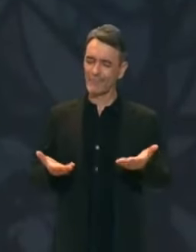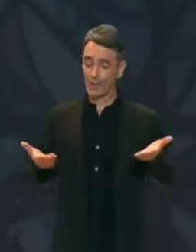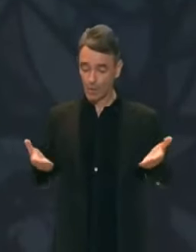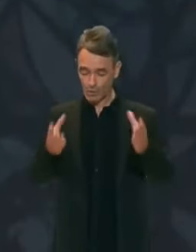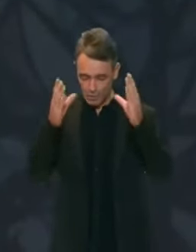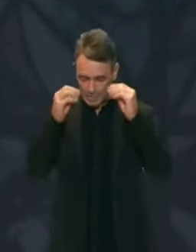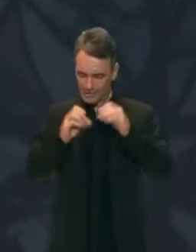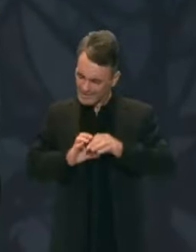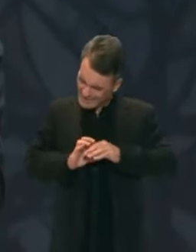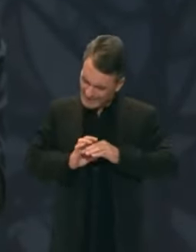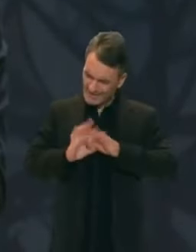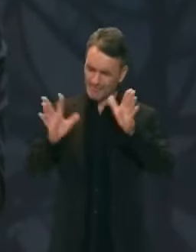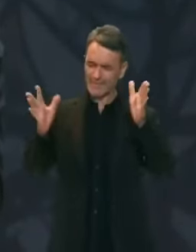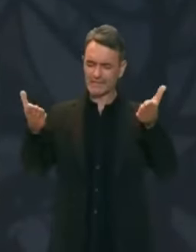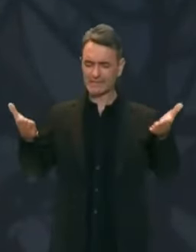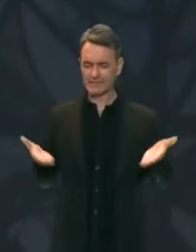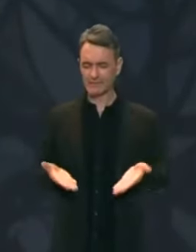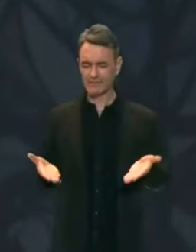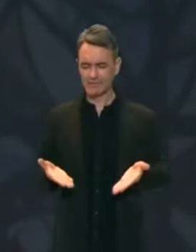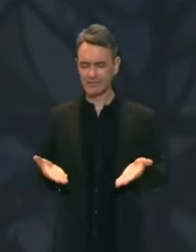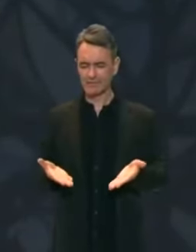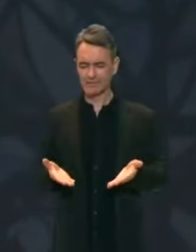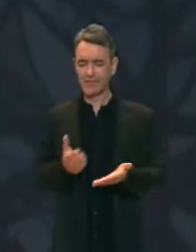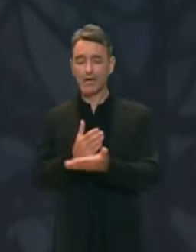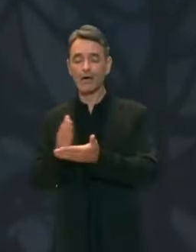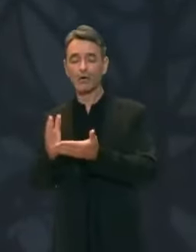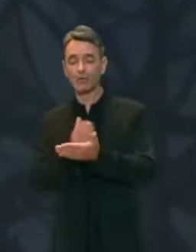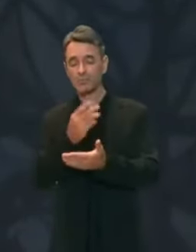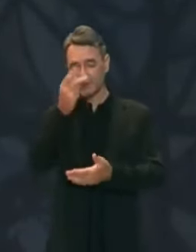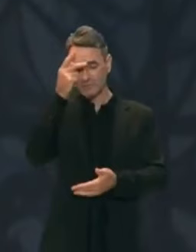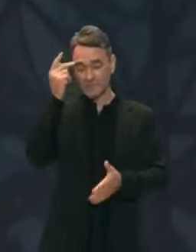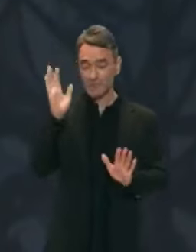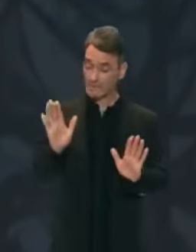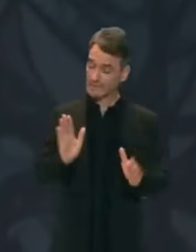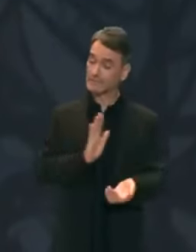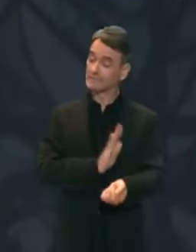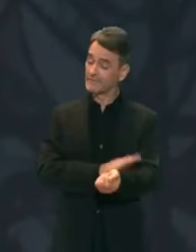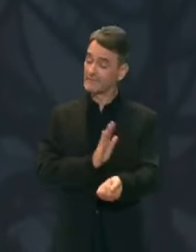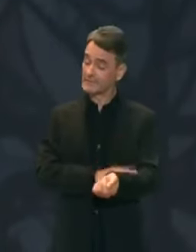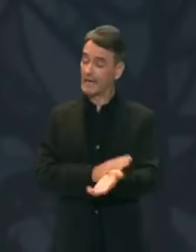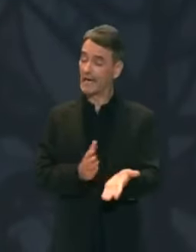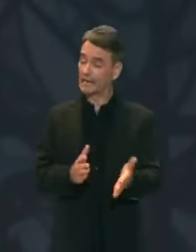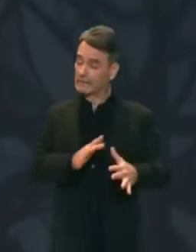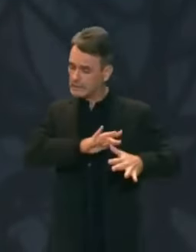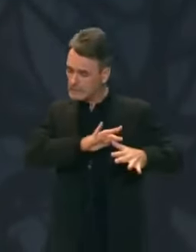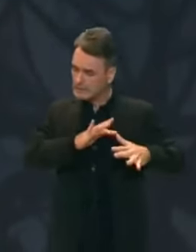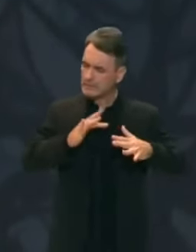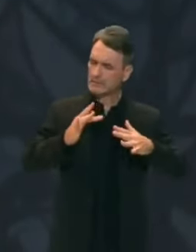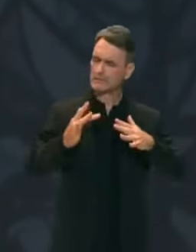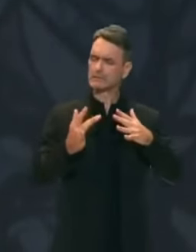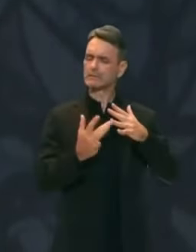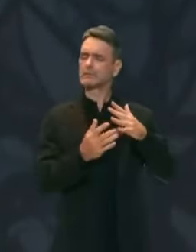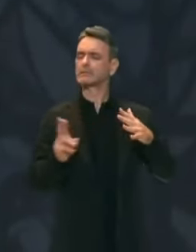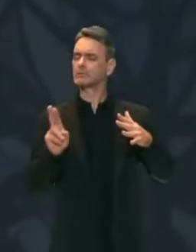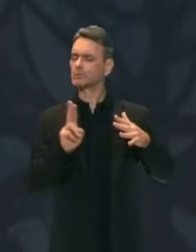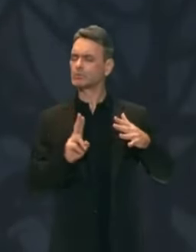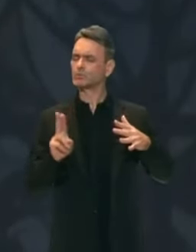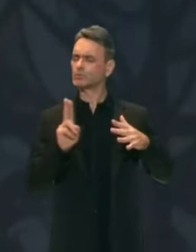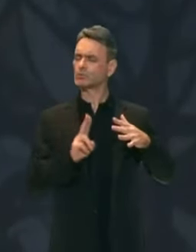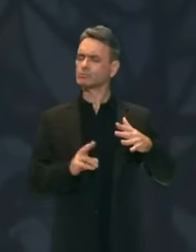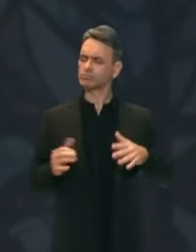de libertação. Algumas pessoas estão viciadas no uso excessivo de